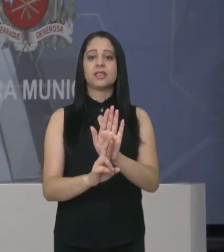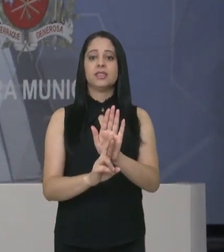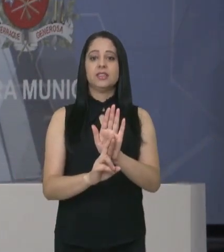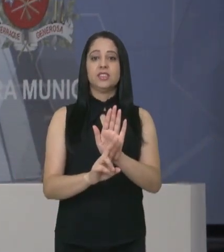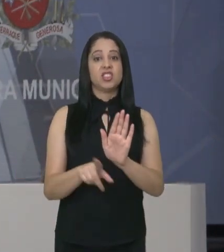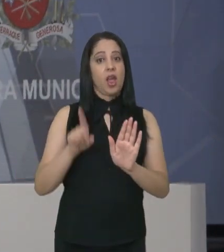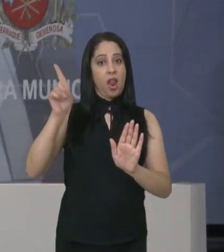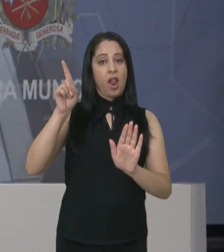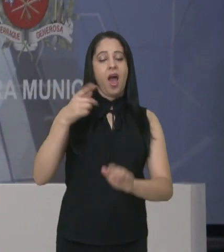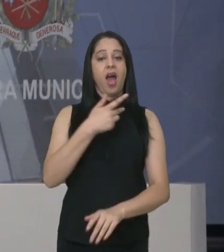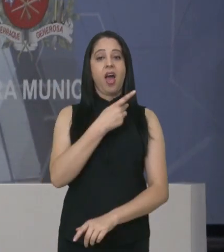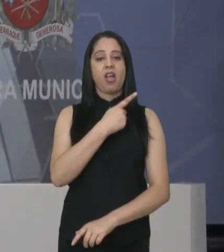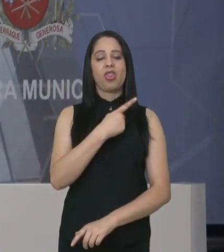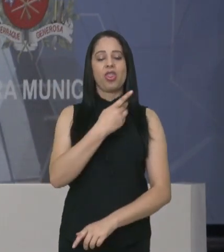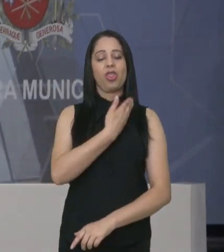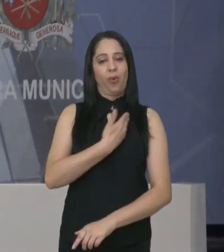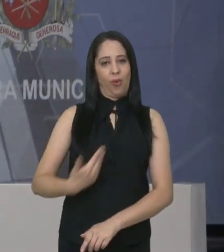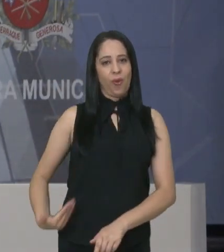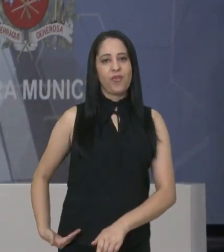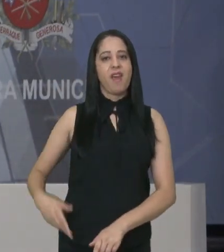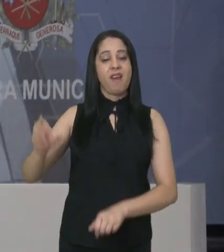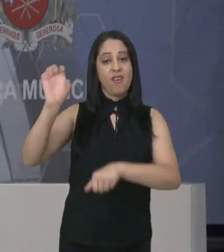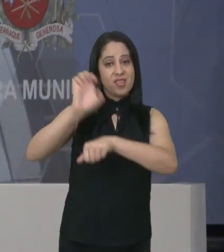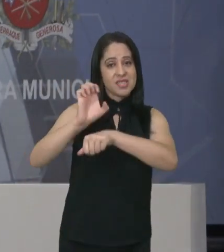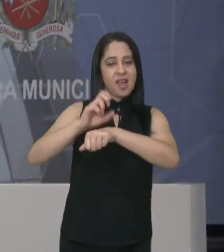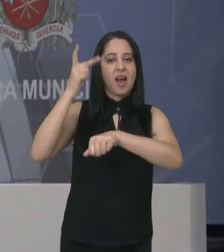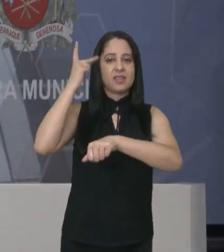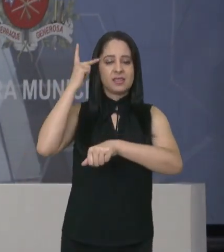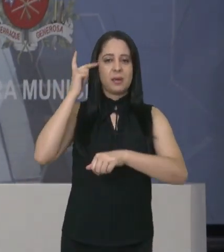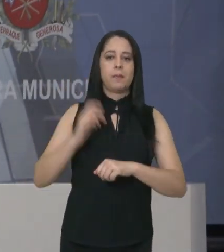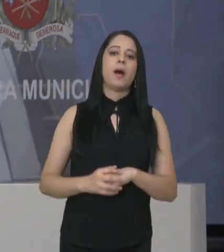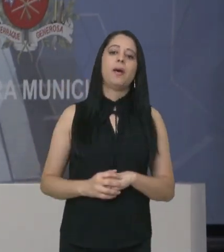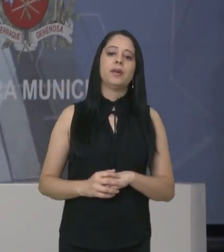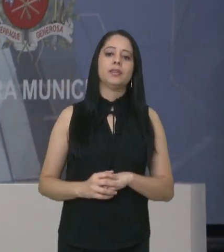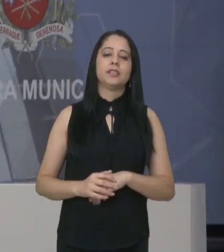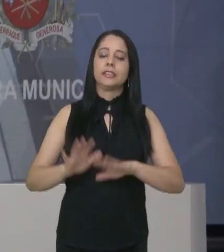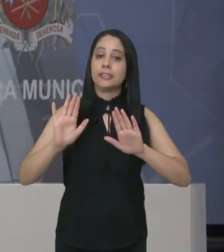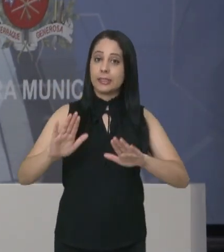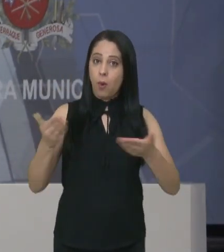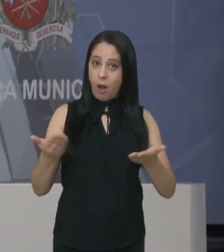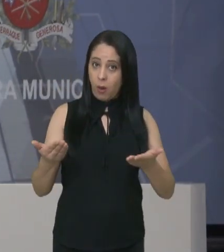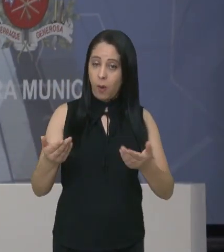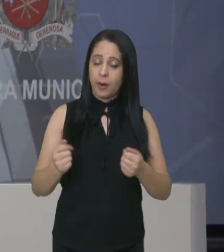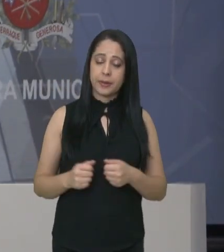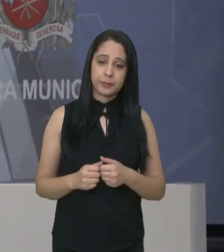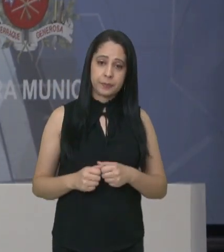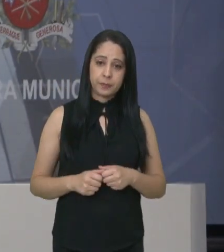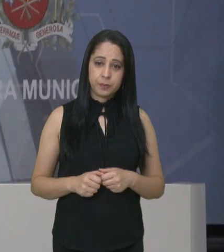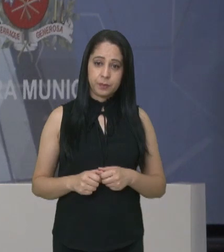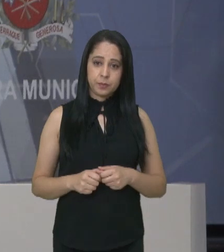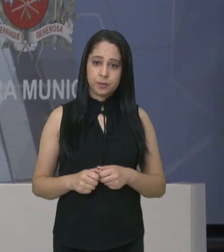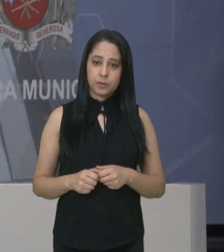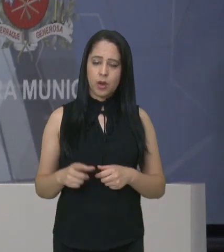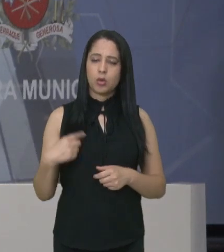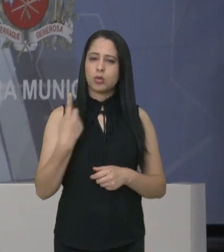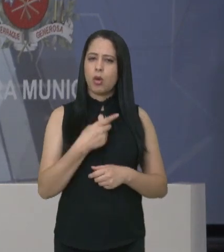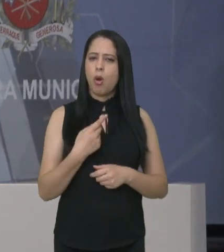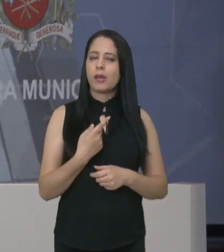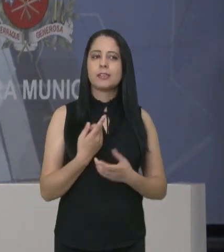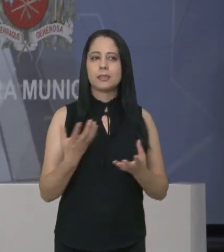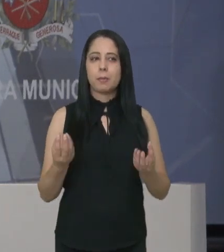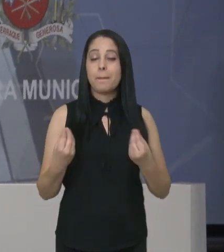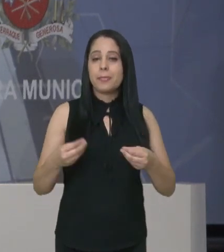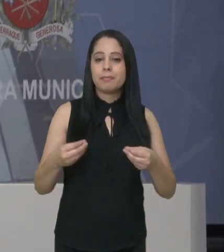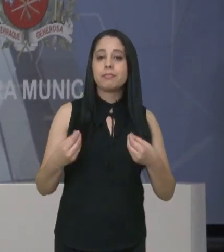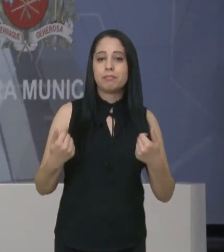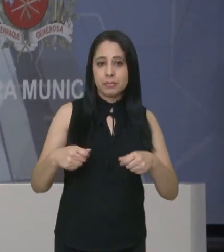no governo estadual. Então, vamos, a partir de agora, buscar um